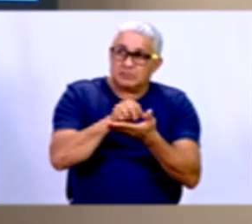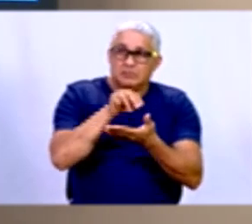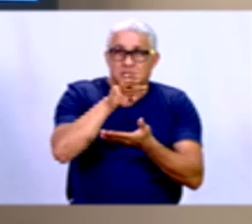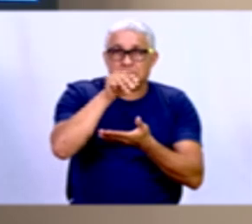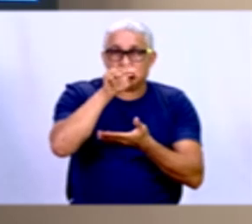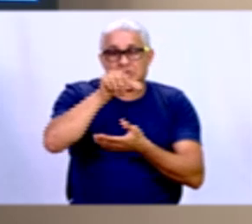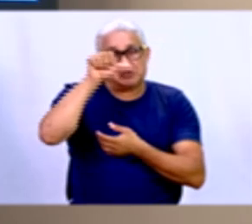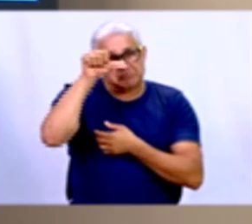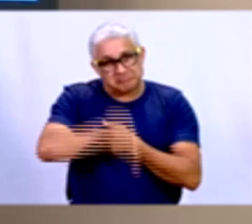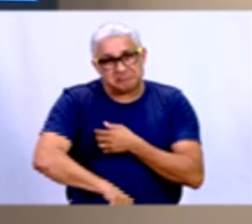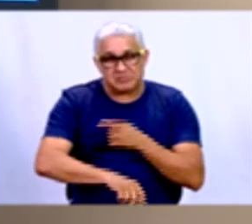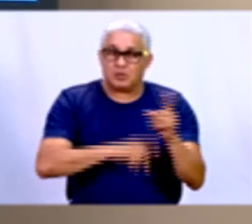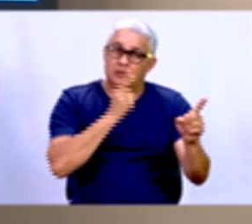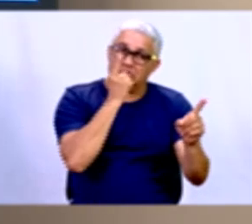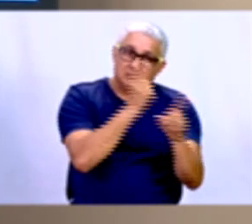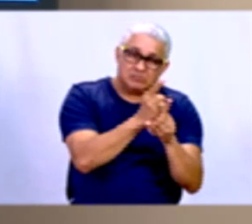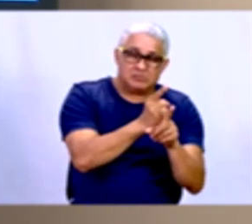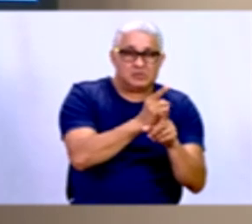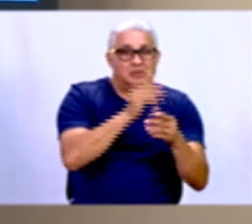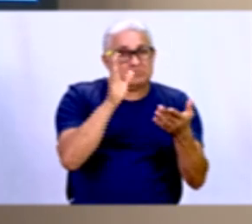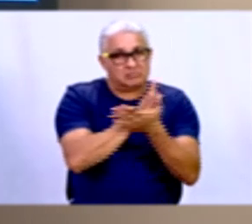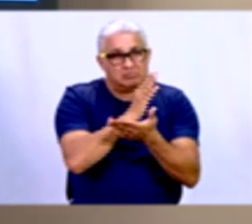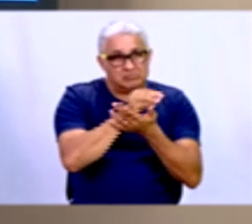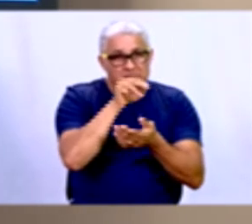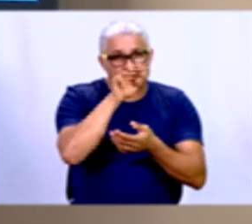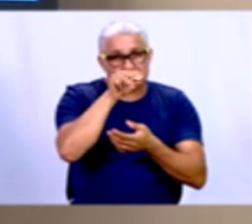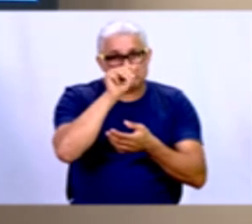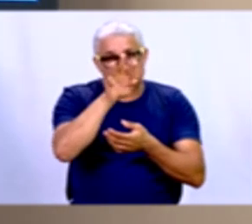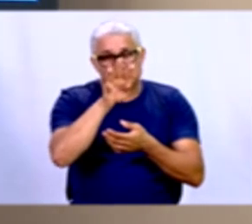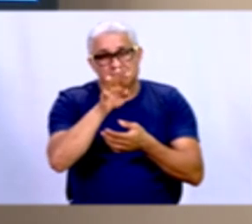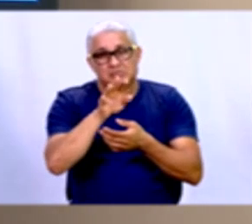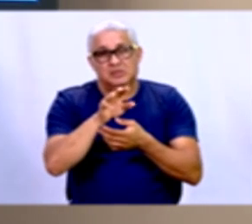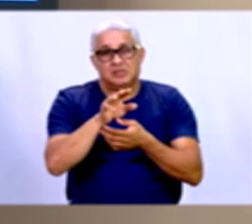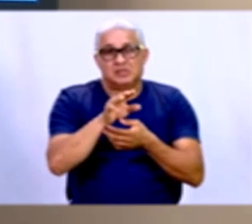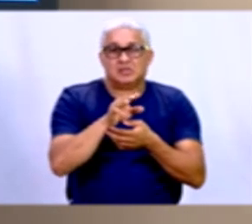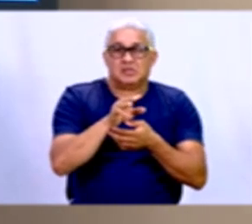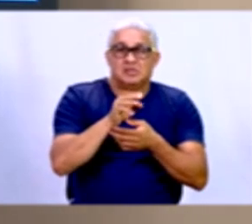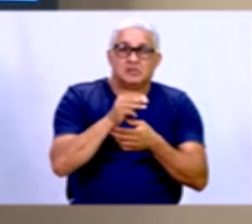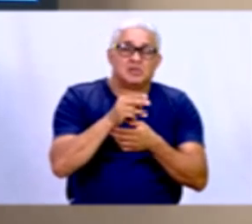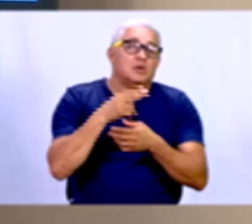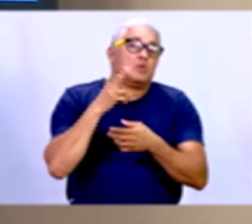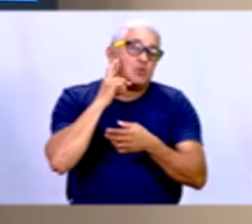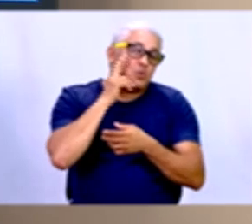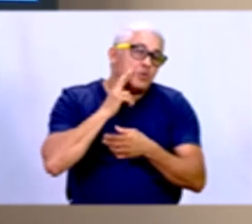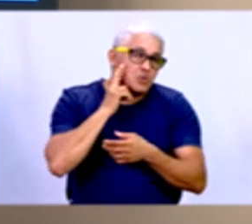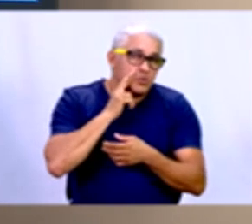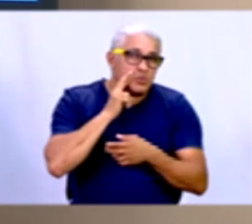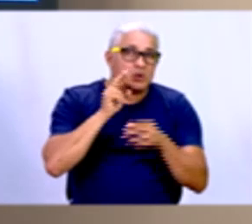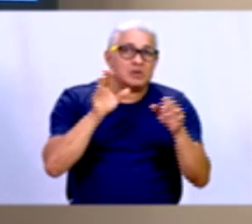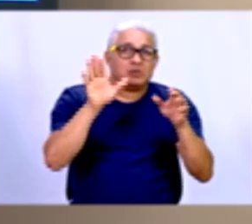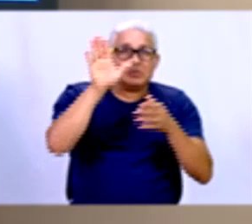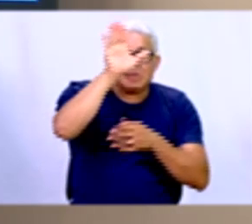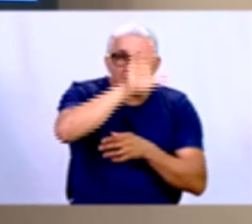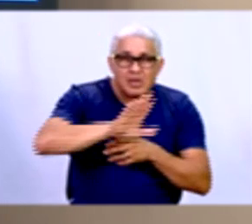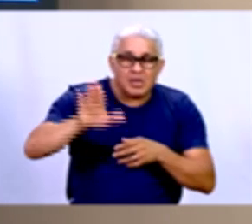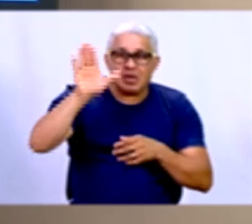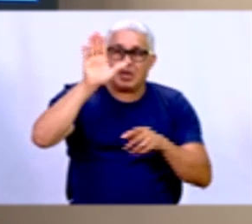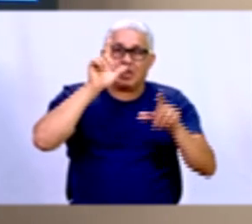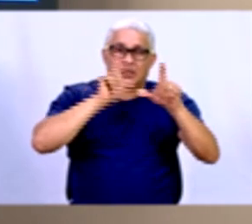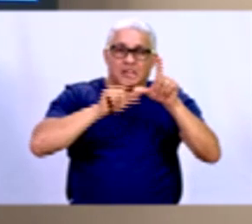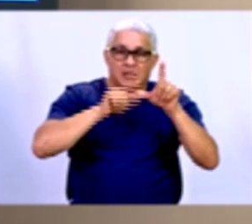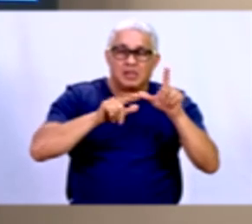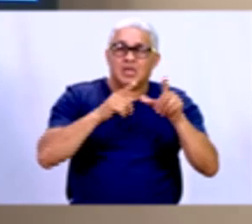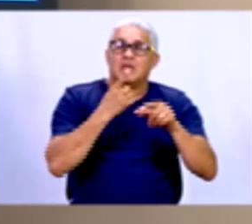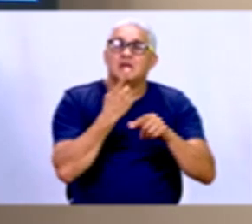onde a gente vai encontrar sites que tem um fundo cor-de-rosa, né, pela tela toda, com letras em vermelho,